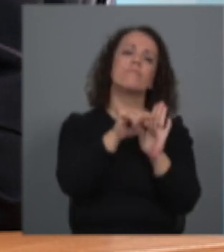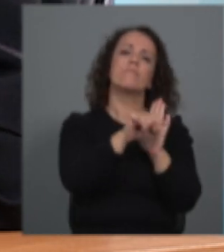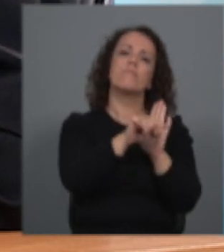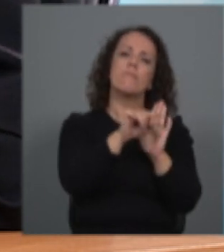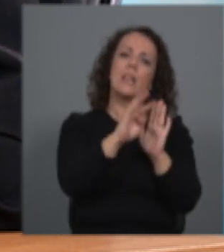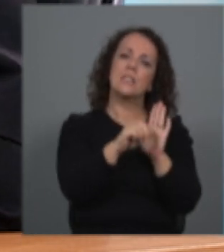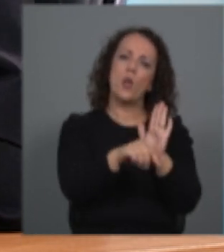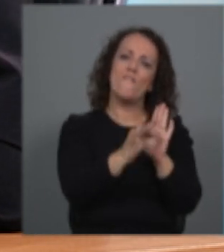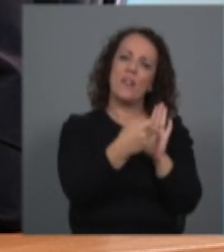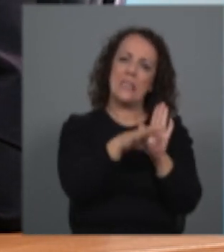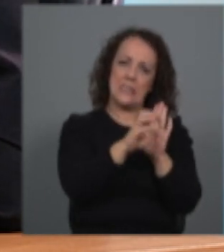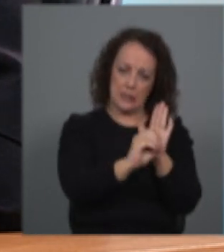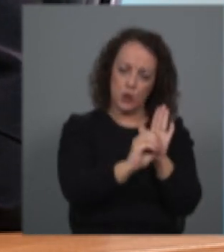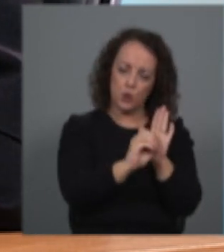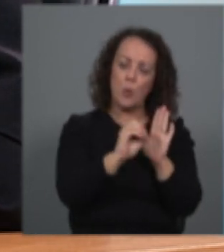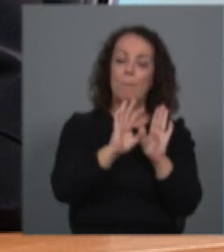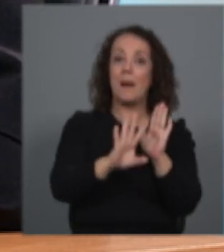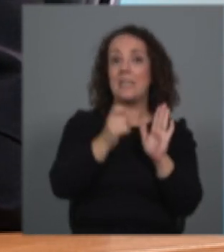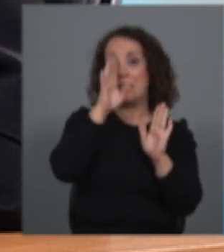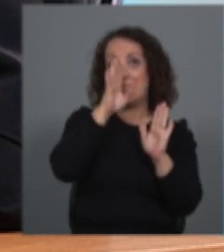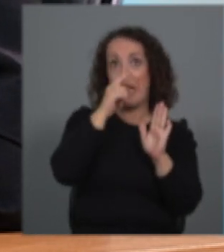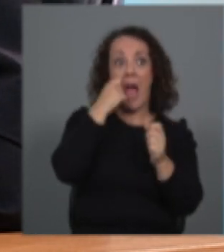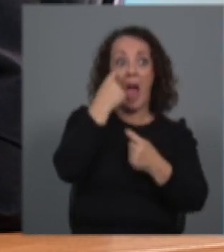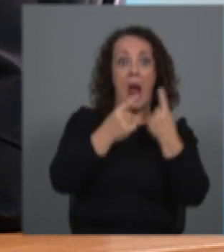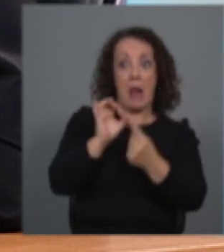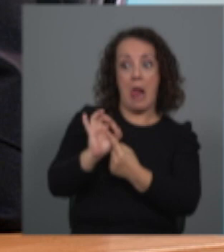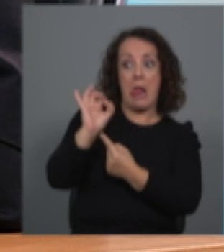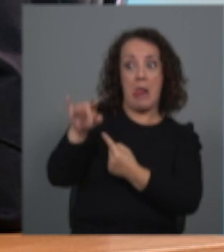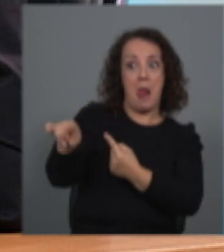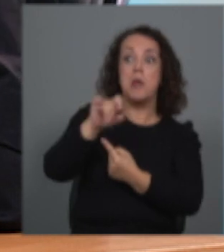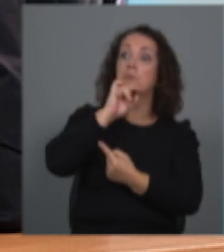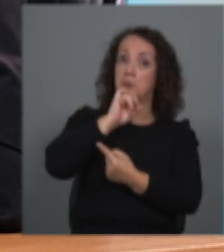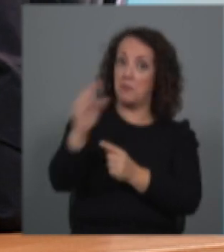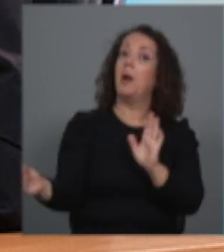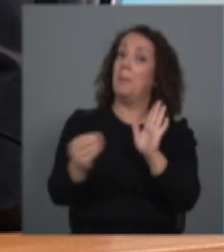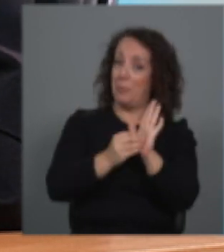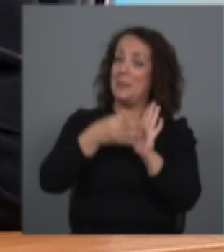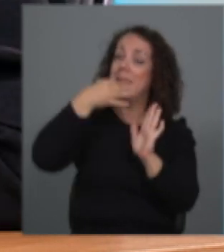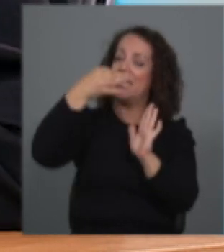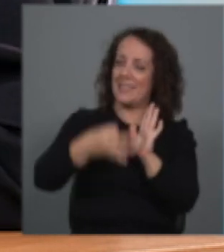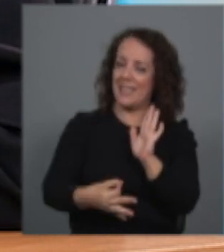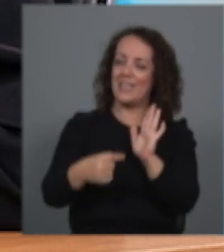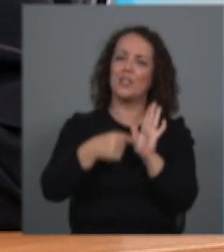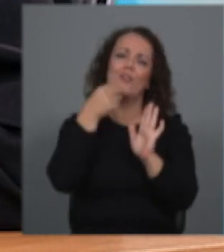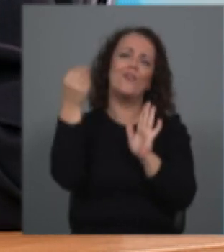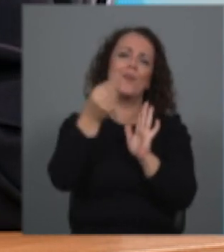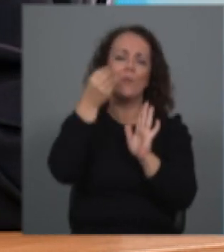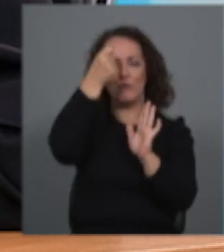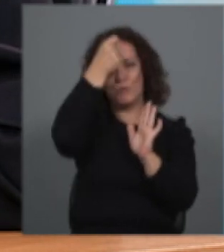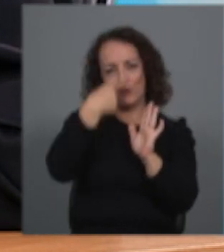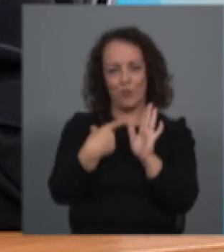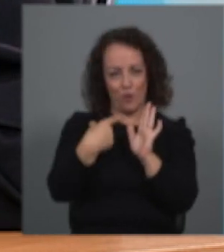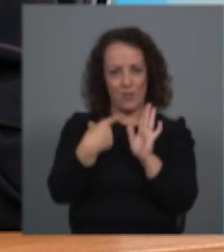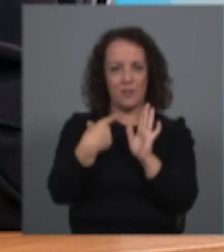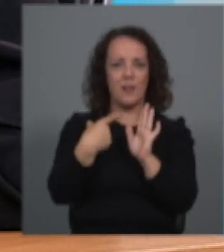mas alguém, se lhe tivesse sugerido, se calhar teria posto dentro. Este famoso